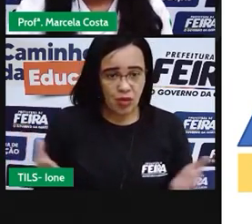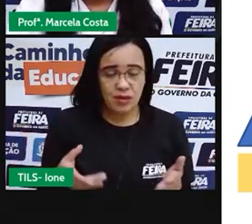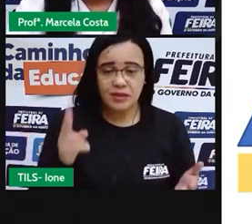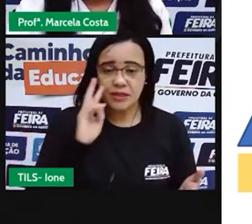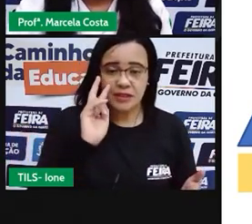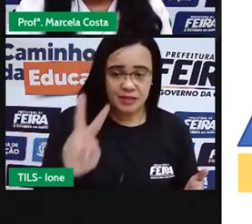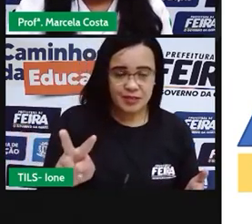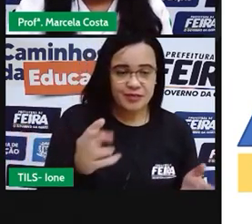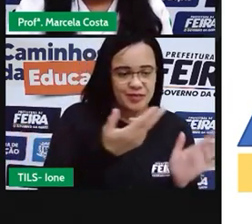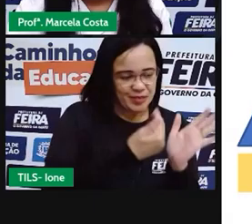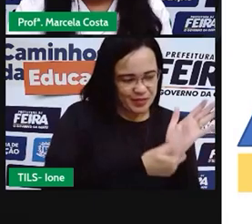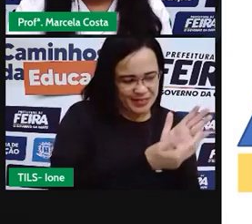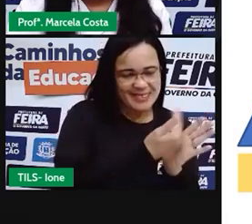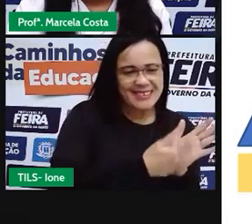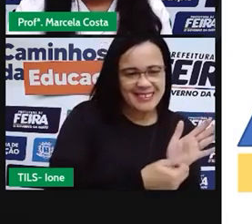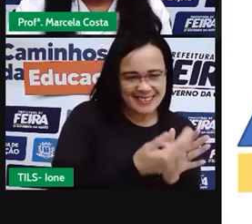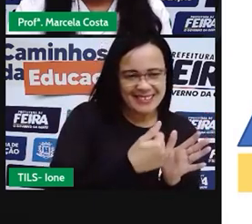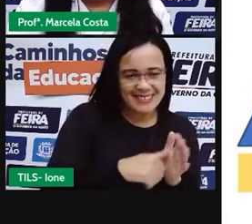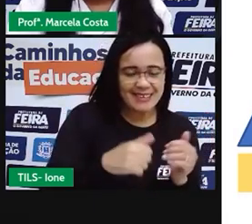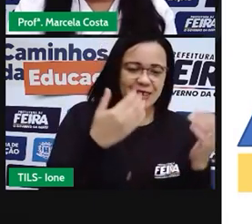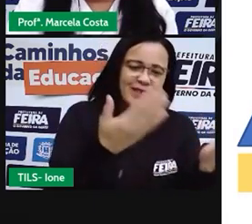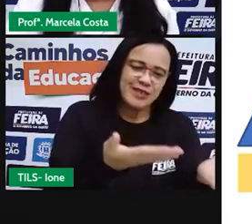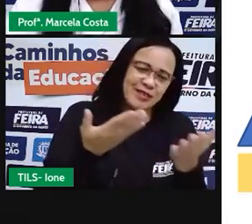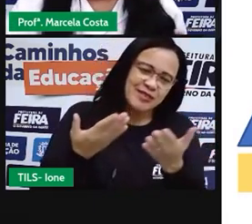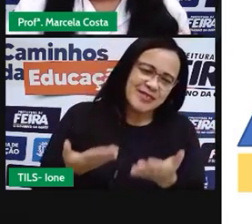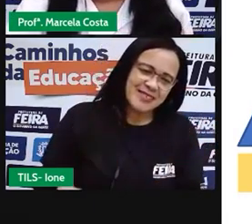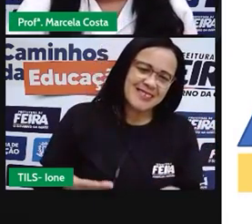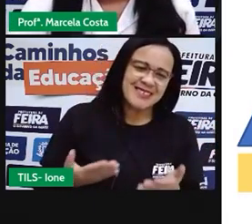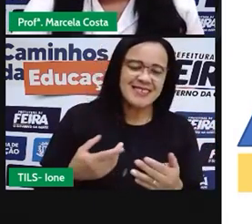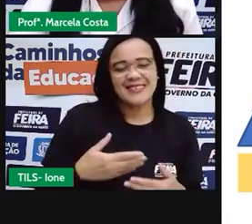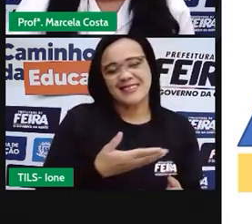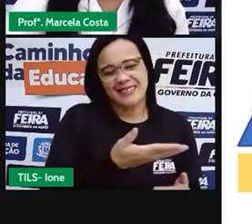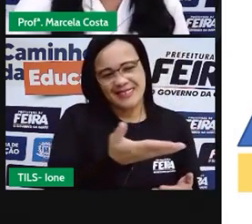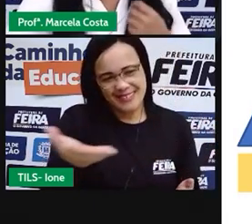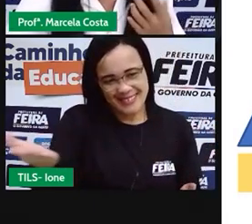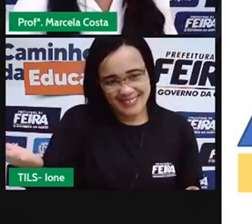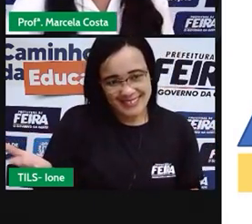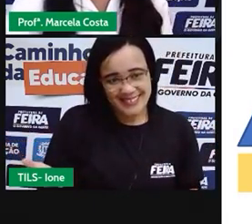O retângulo, ele é mais largo, não é isso?